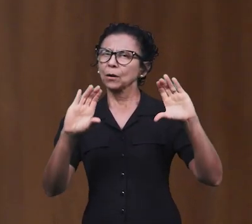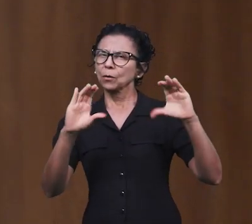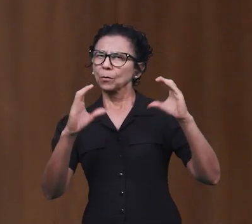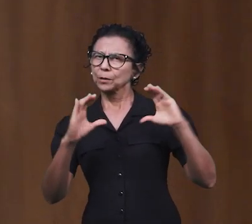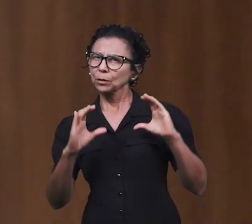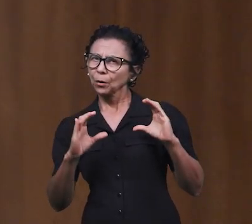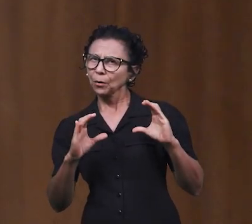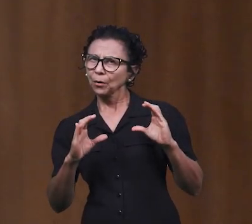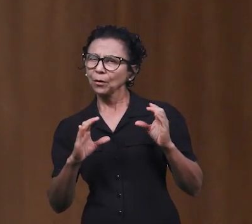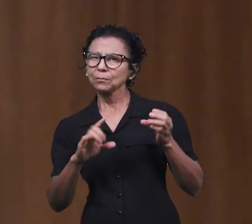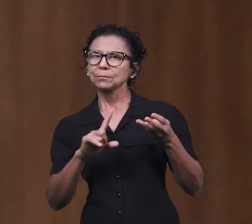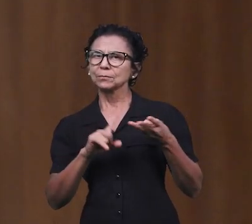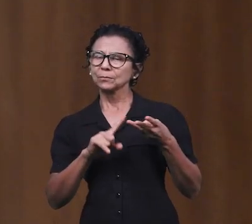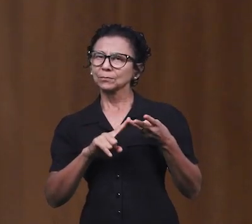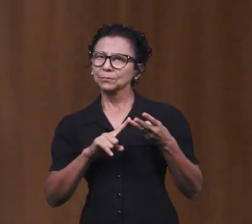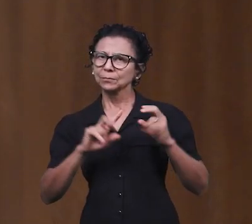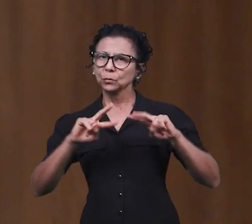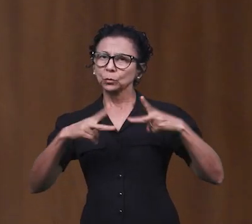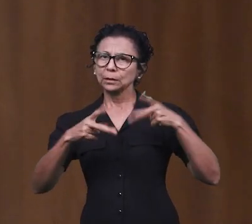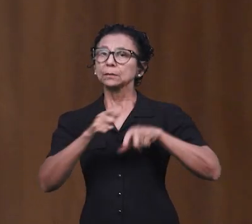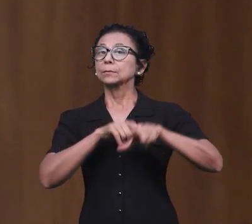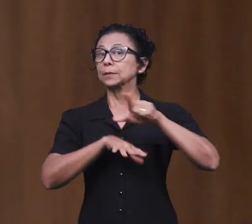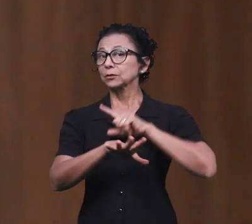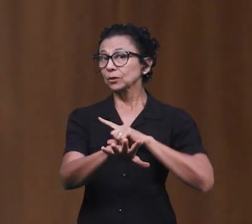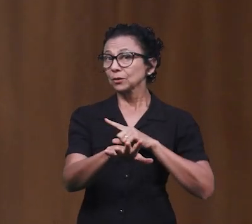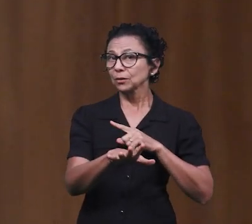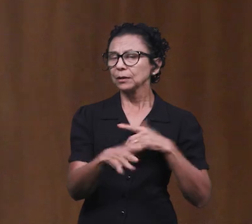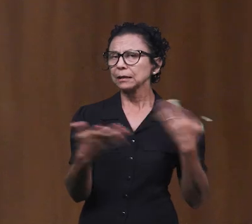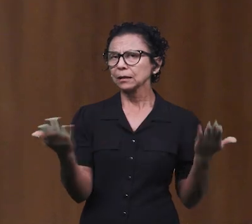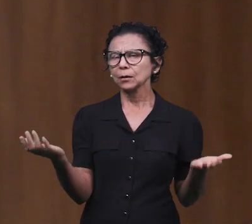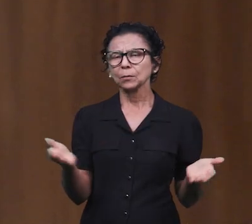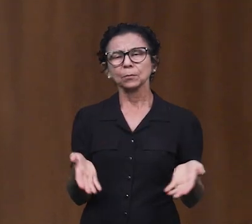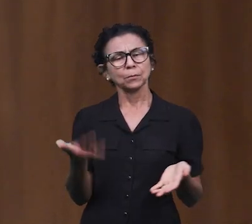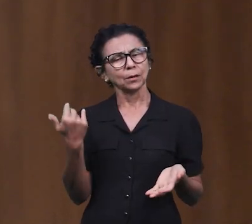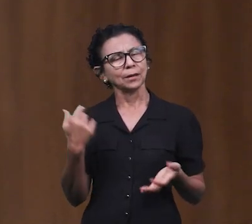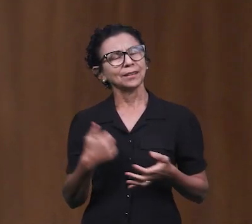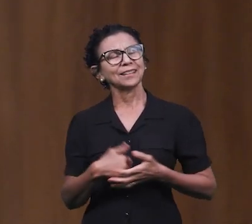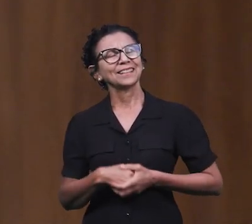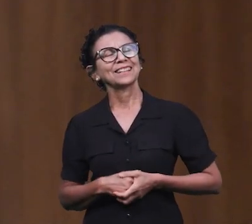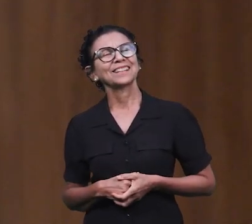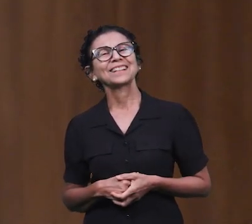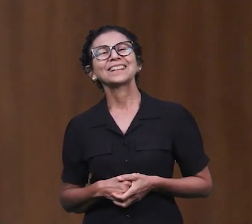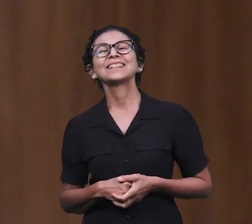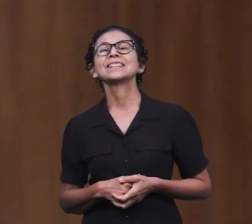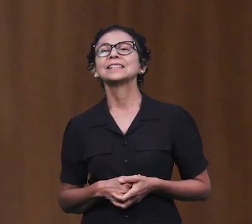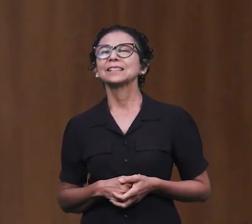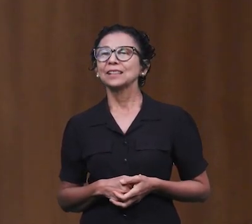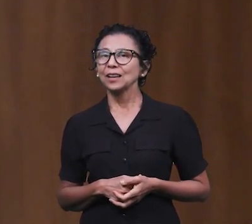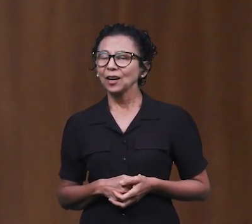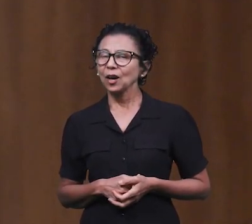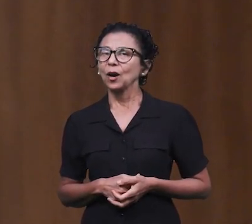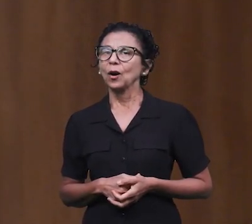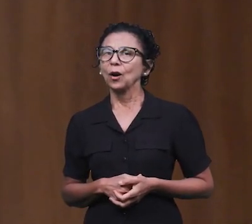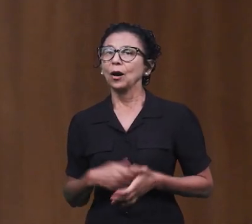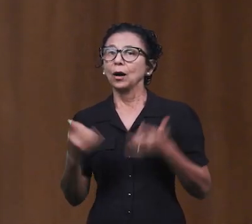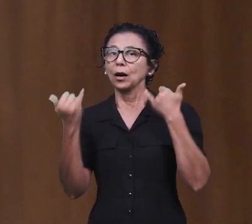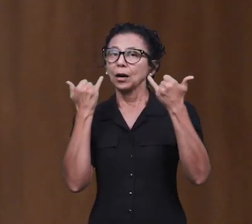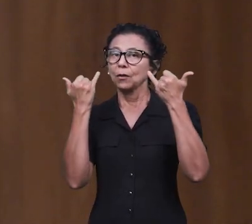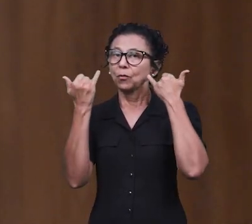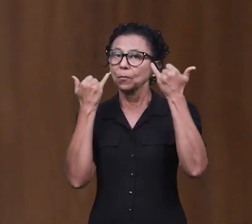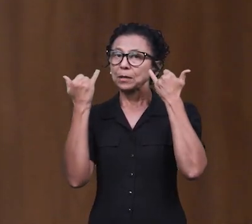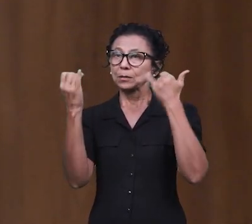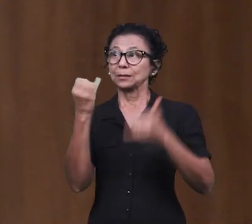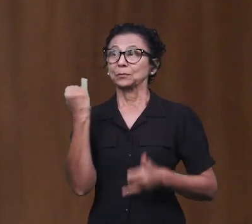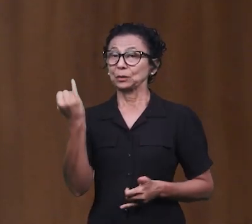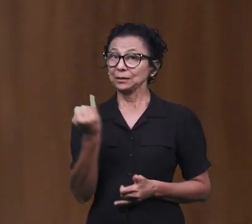comentou? Já compartilhou? Faça isso, porque eu tenho certeza que tem muita gente que precisa saber o que nós